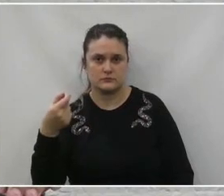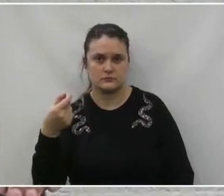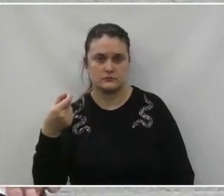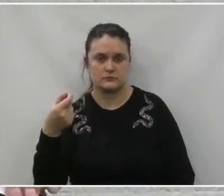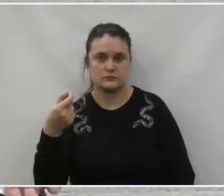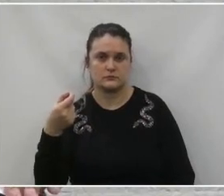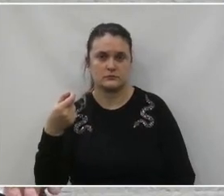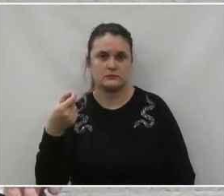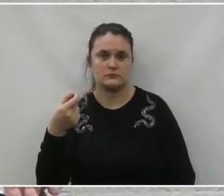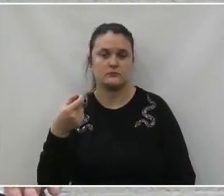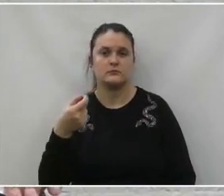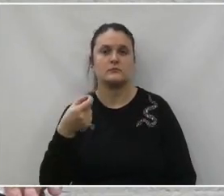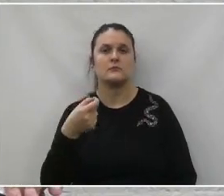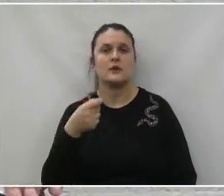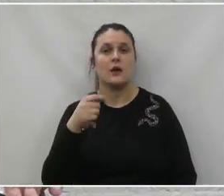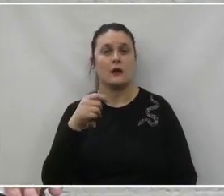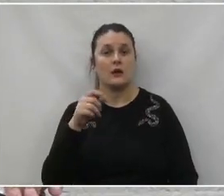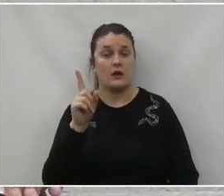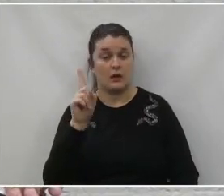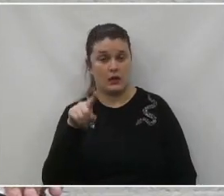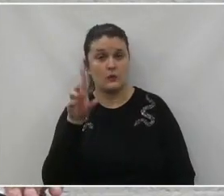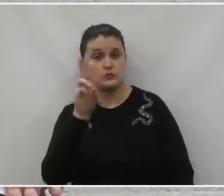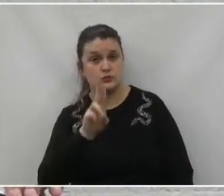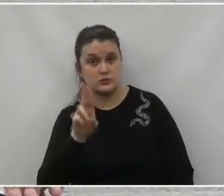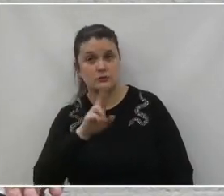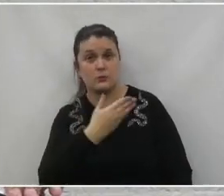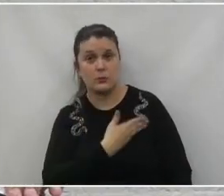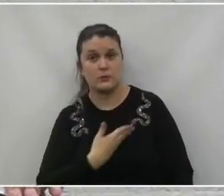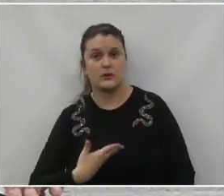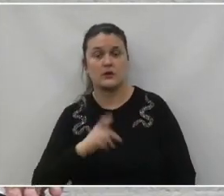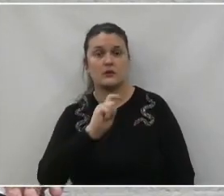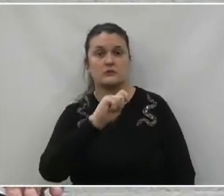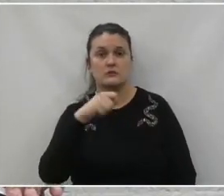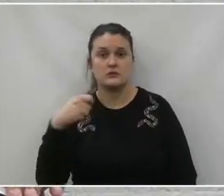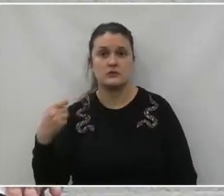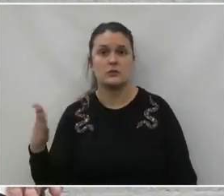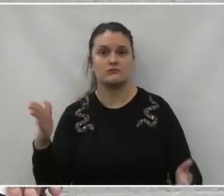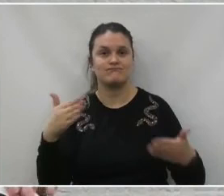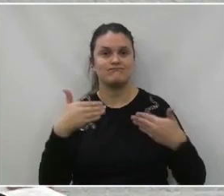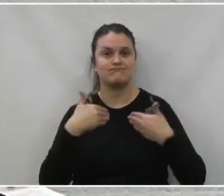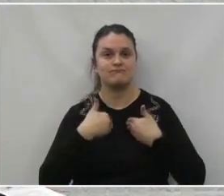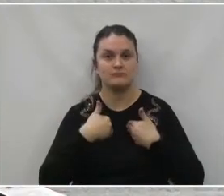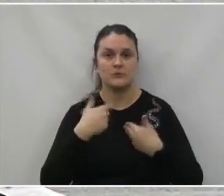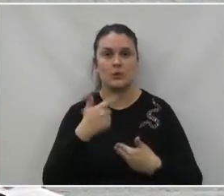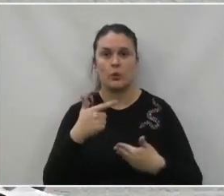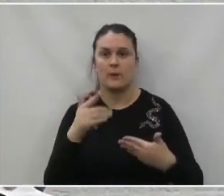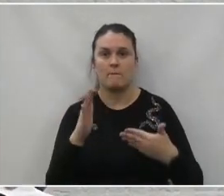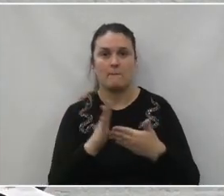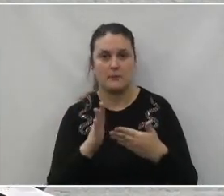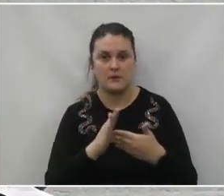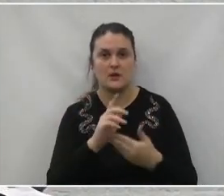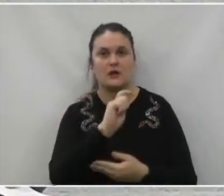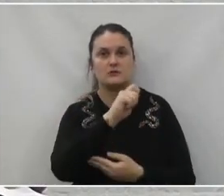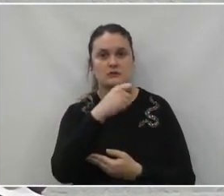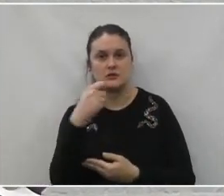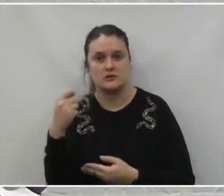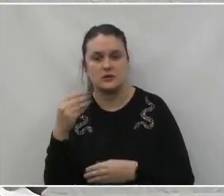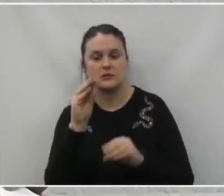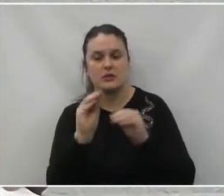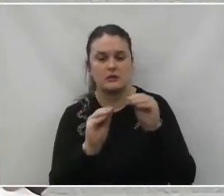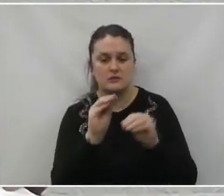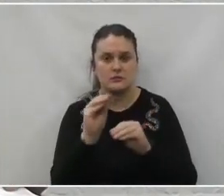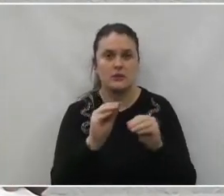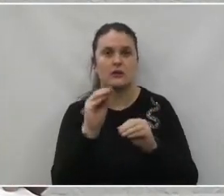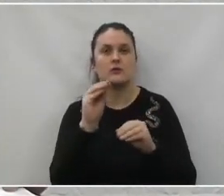1/2020. Declara de utilidade pública a Associação Autismo Sem Barreiras, Associação de Atendimento e Apoio à Pessoa